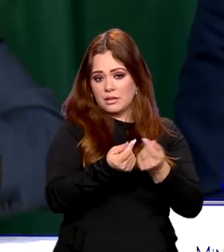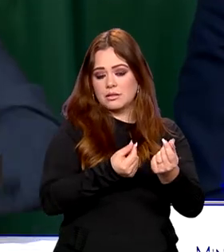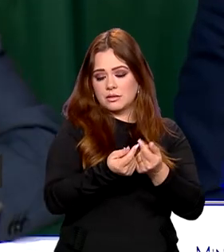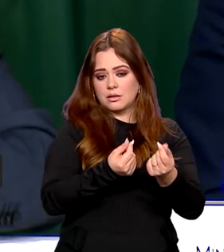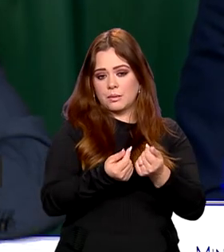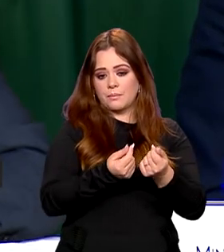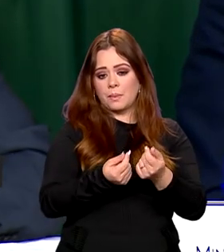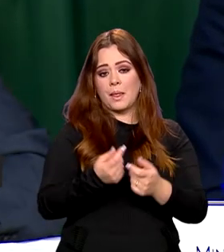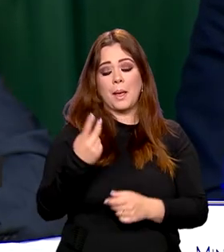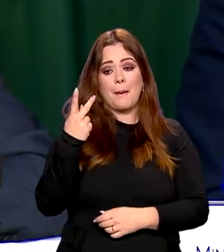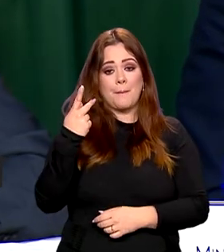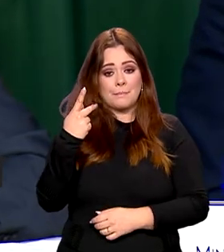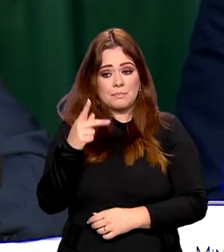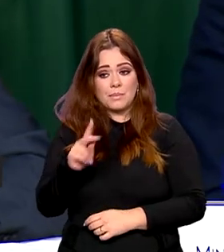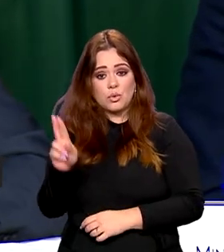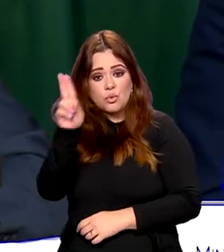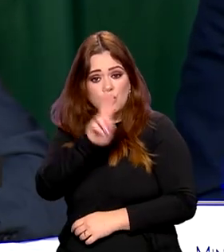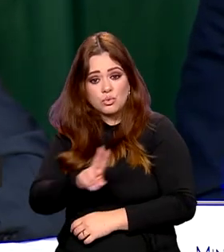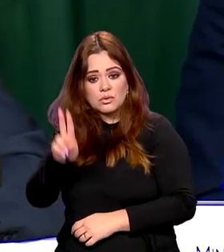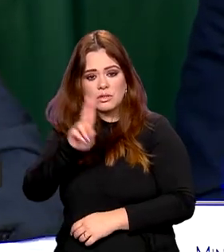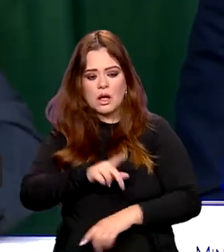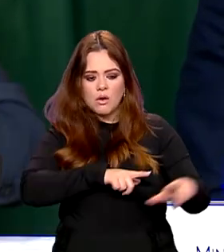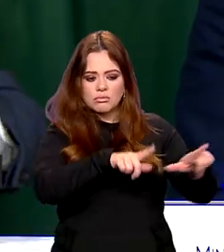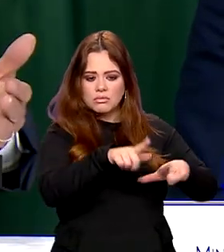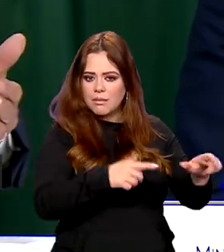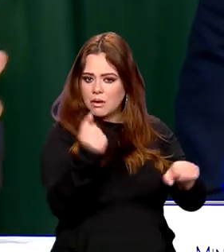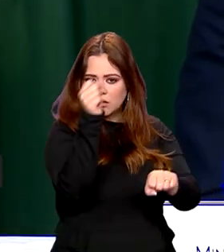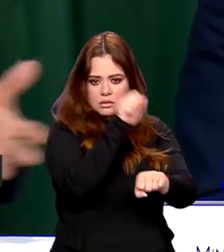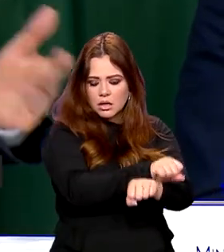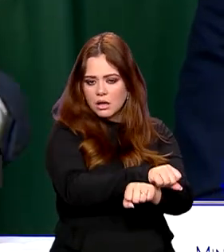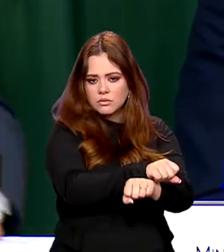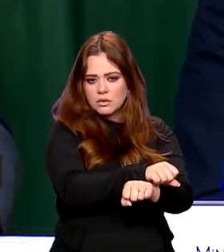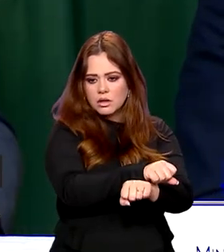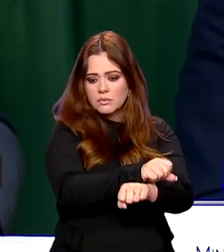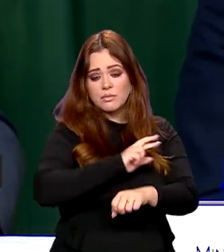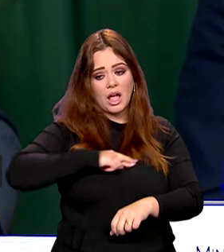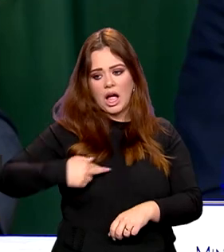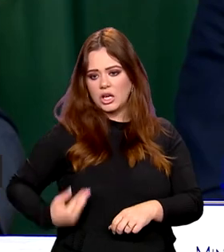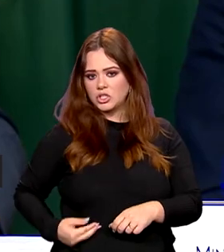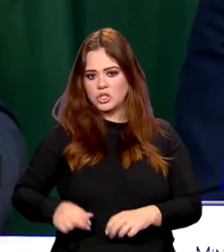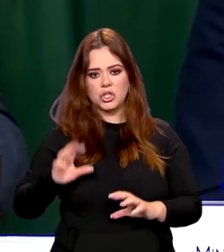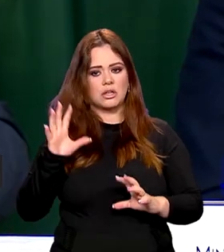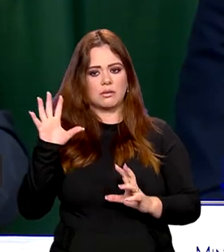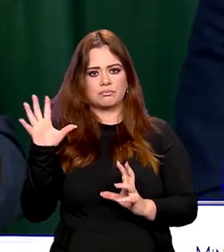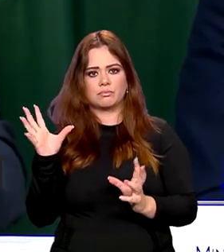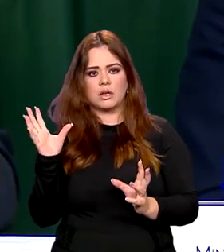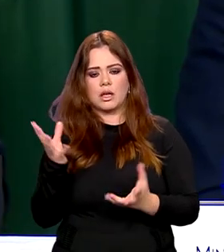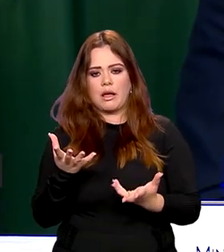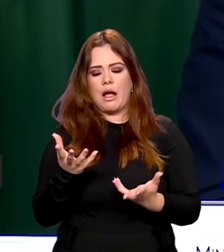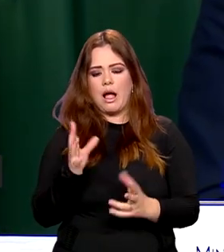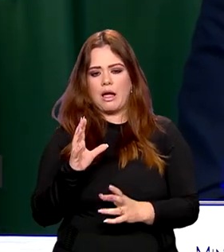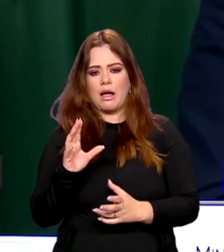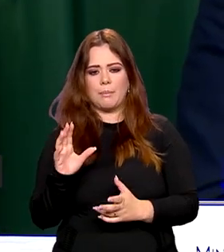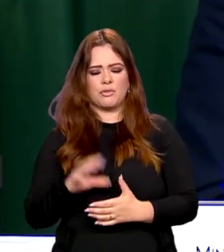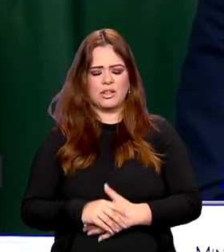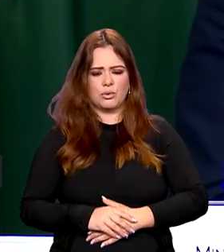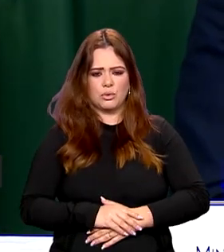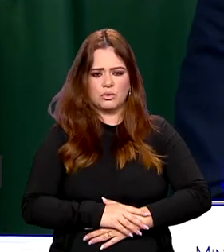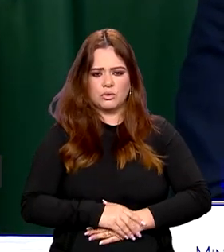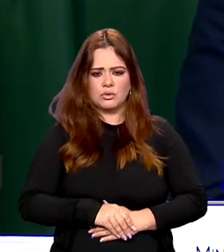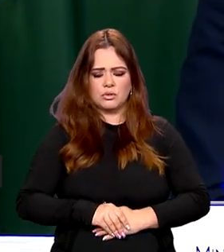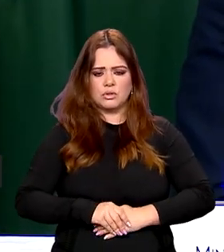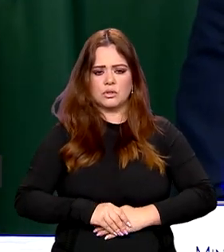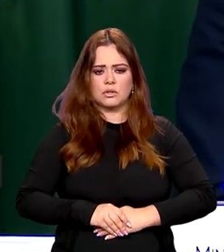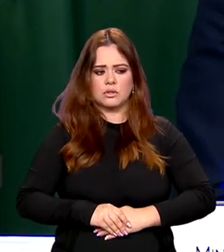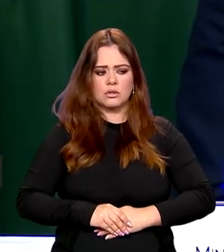para utilizar o trabalho escravo. A China aproveitou e se industrializou. E agora os